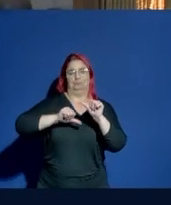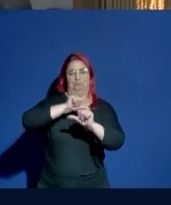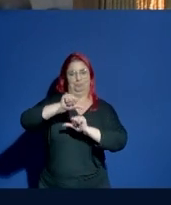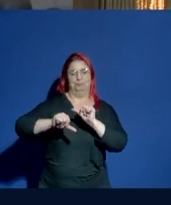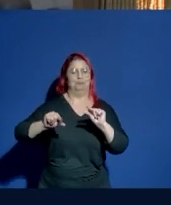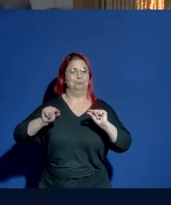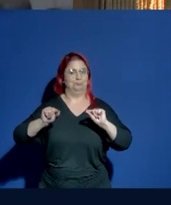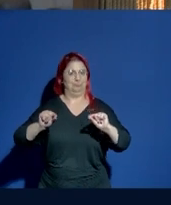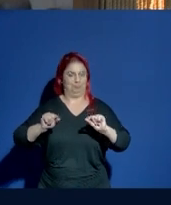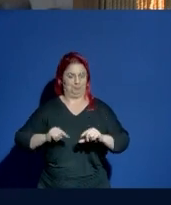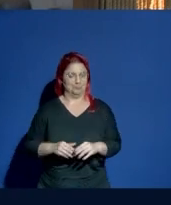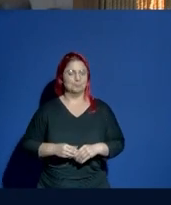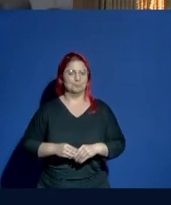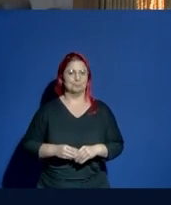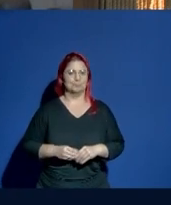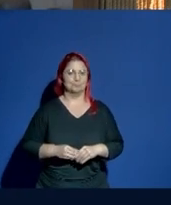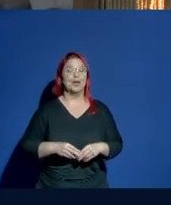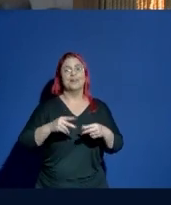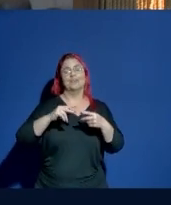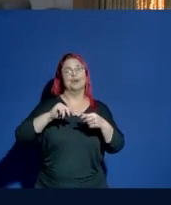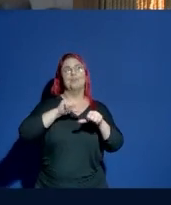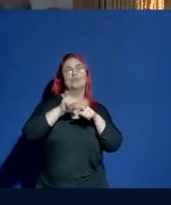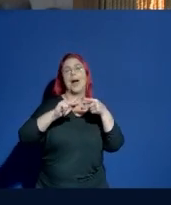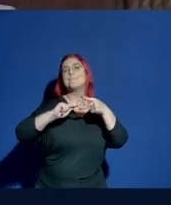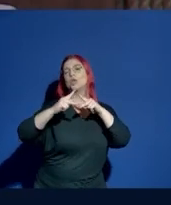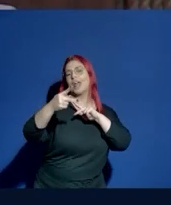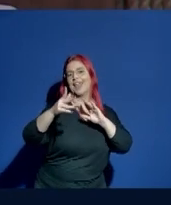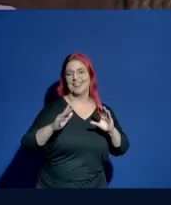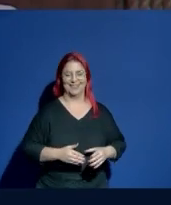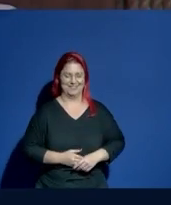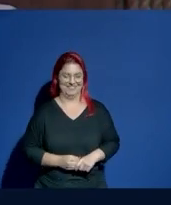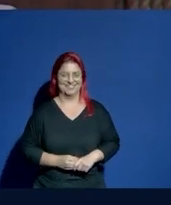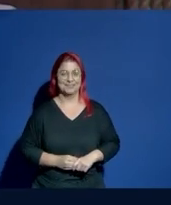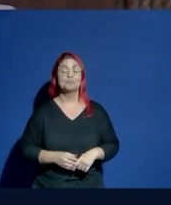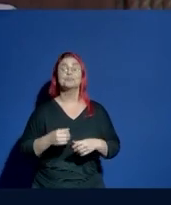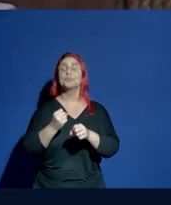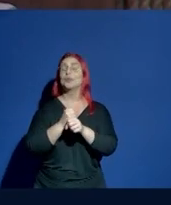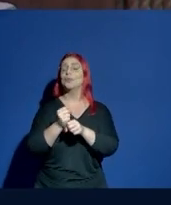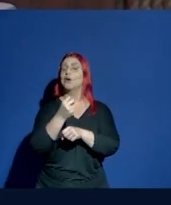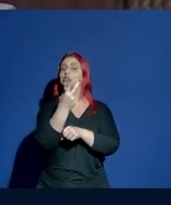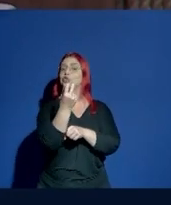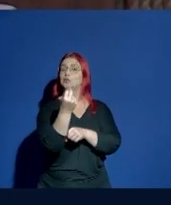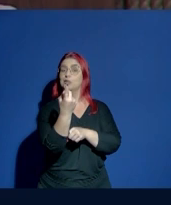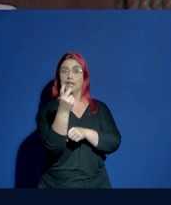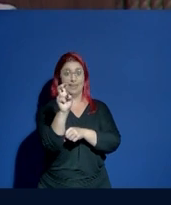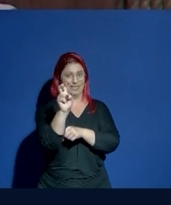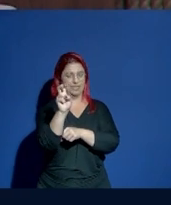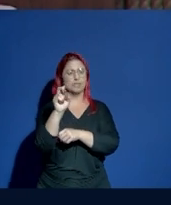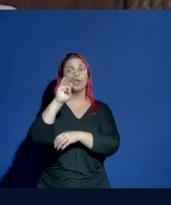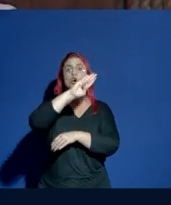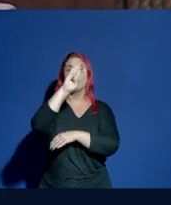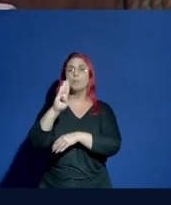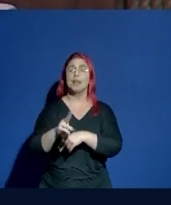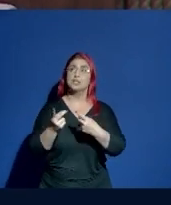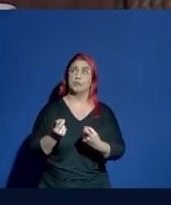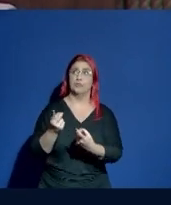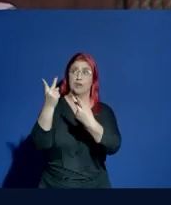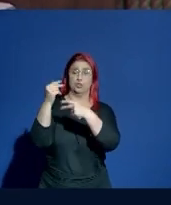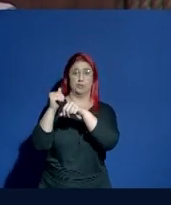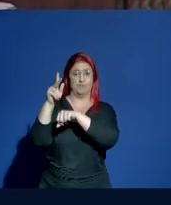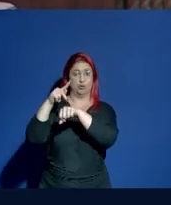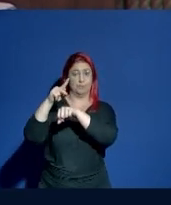tema mudando de proteína, né? Em 2015, o Brasil exportava cerca